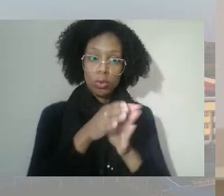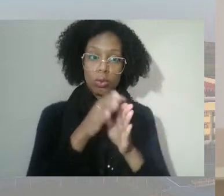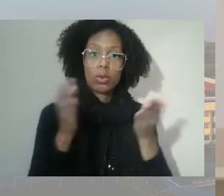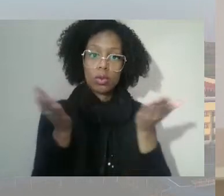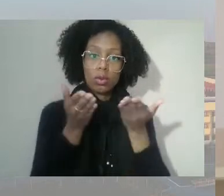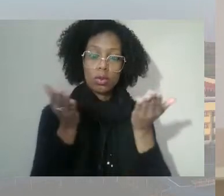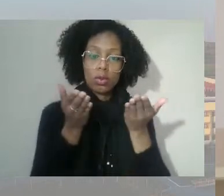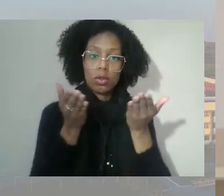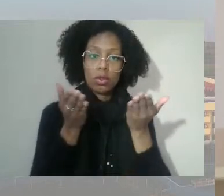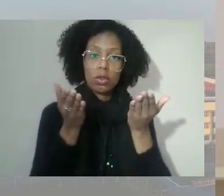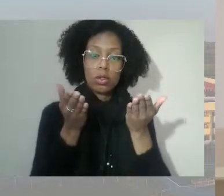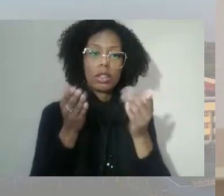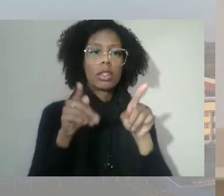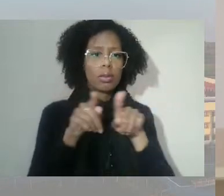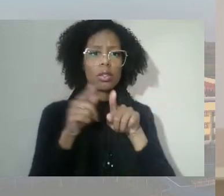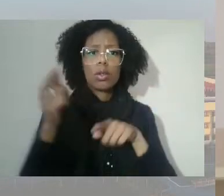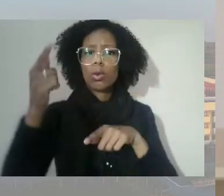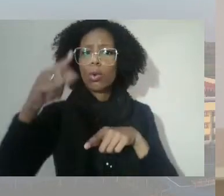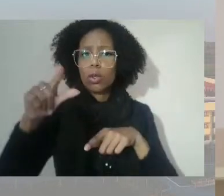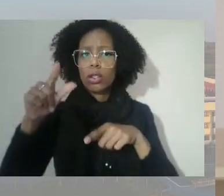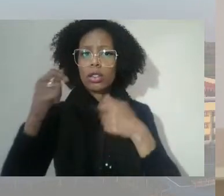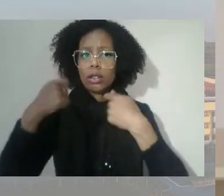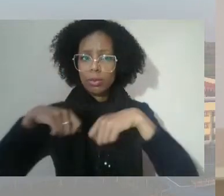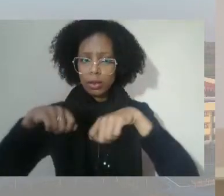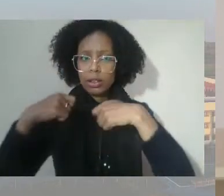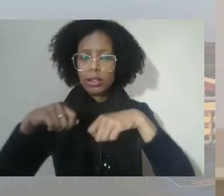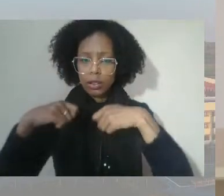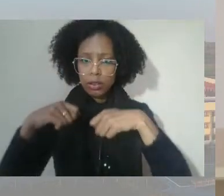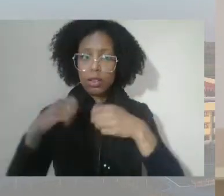Tá, mas temos um, então a gente vai precisar, por enquanto, né?